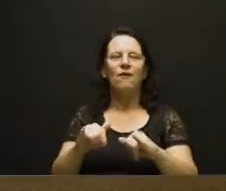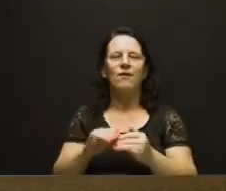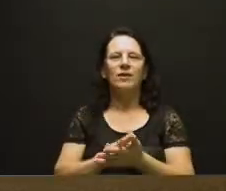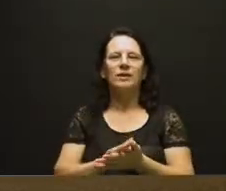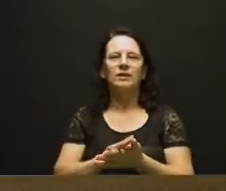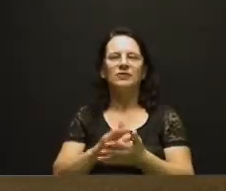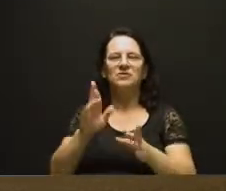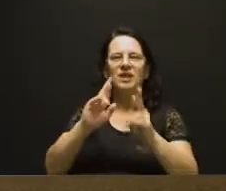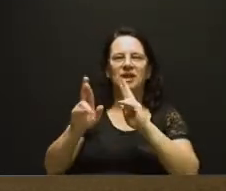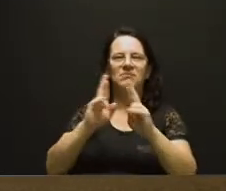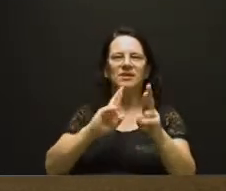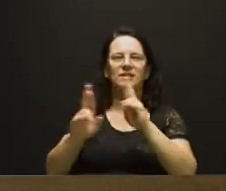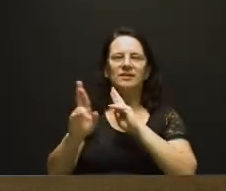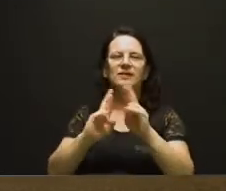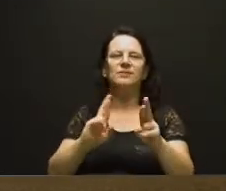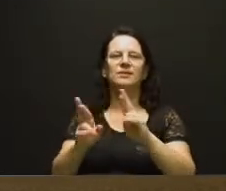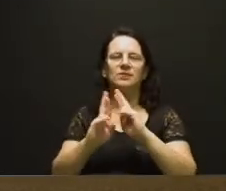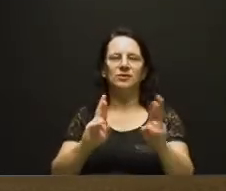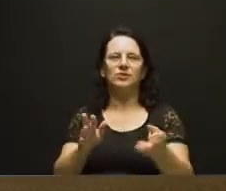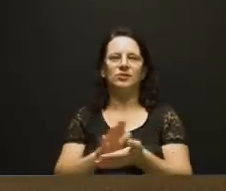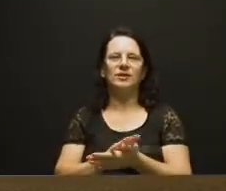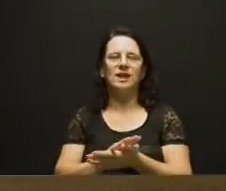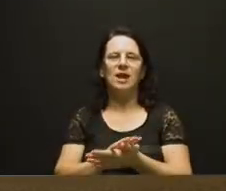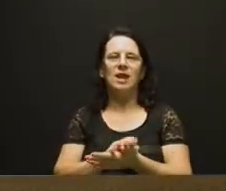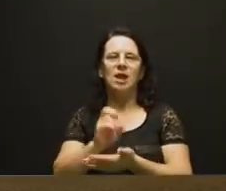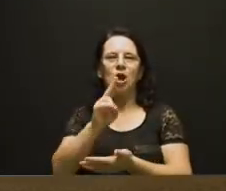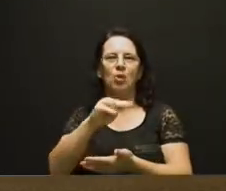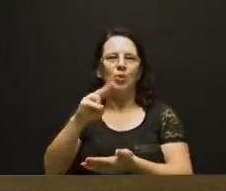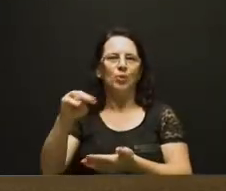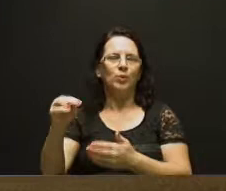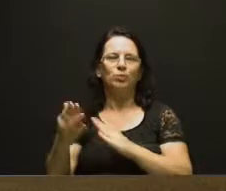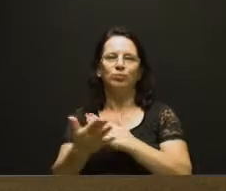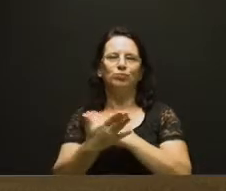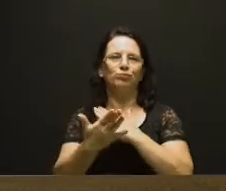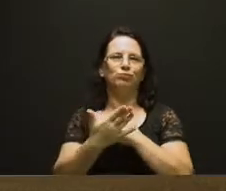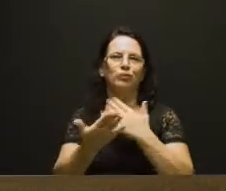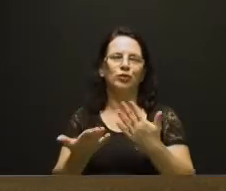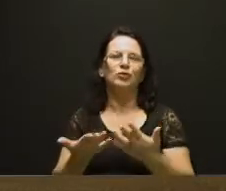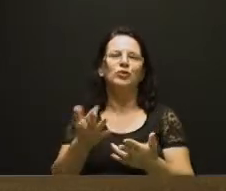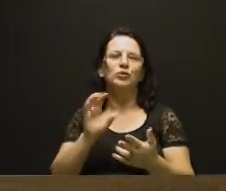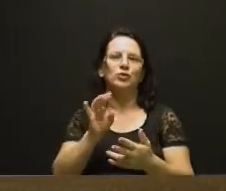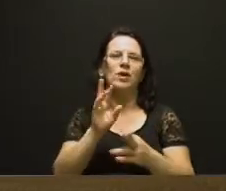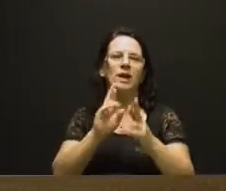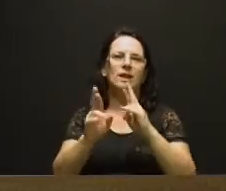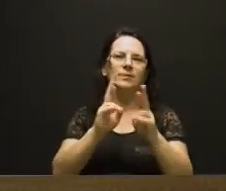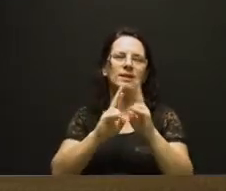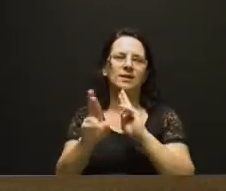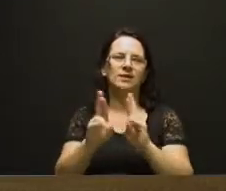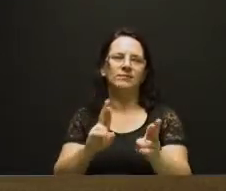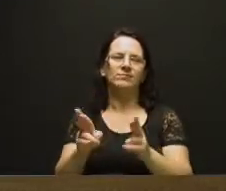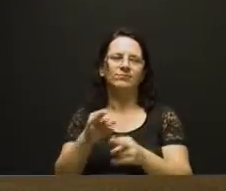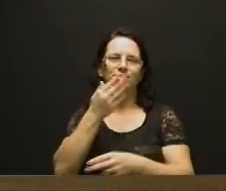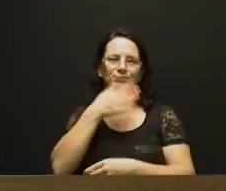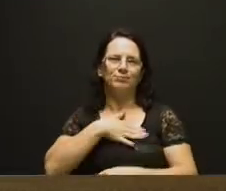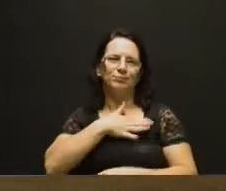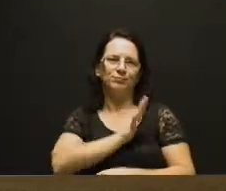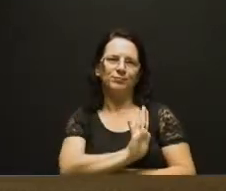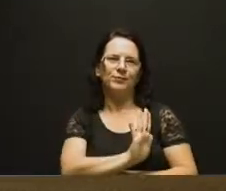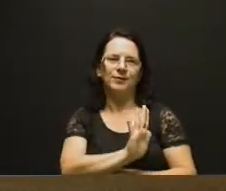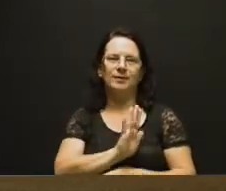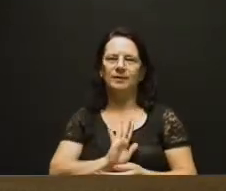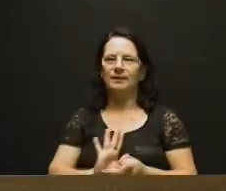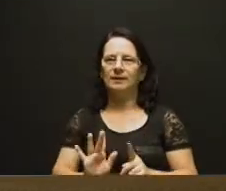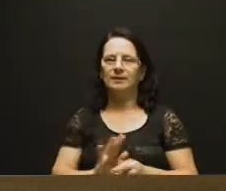nos momentos difíceis nunca ou quase nunca gostam de dar as mãos e pensar num projeto como